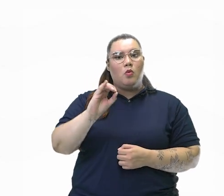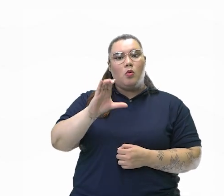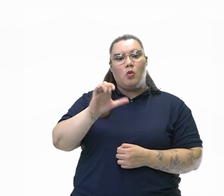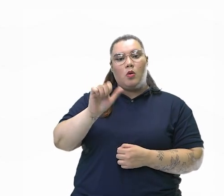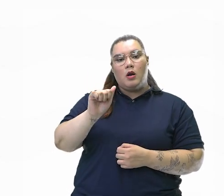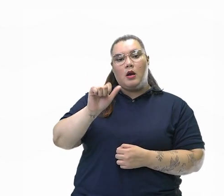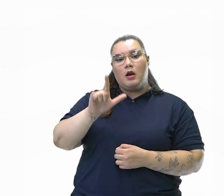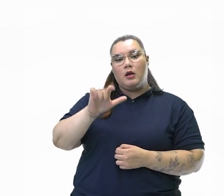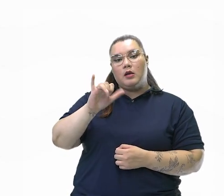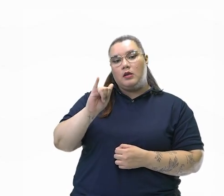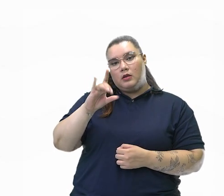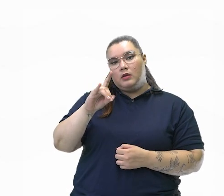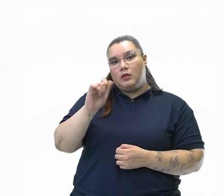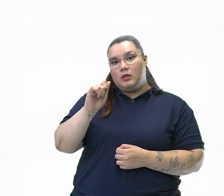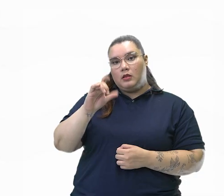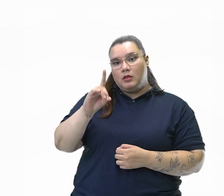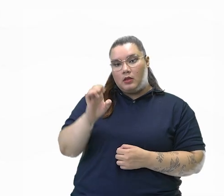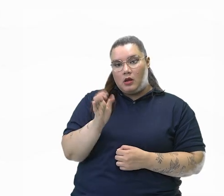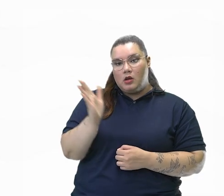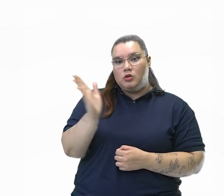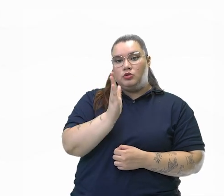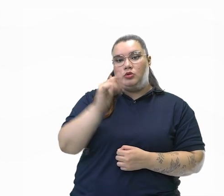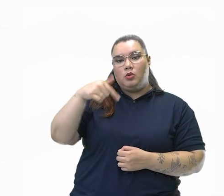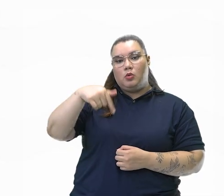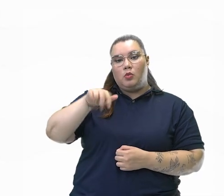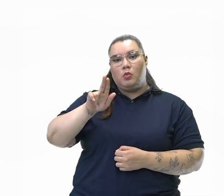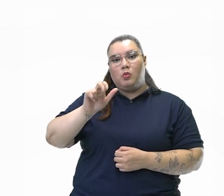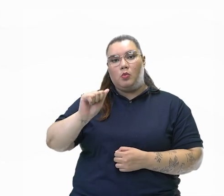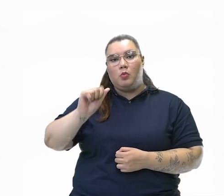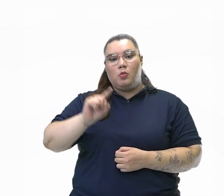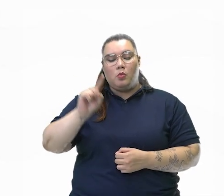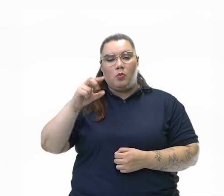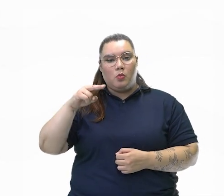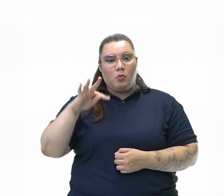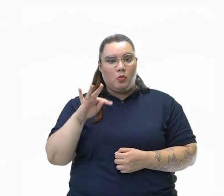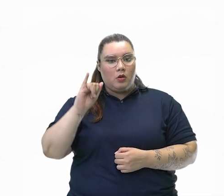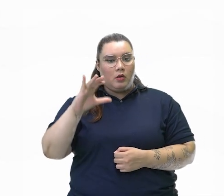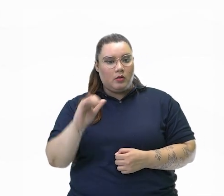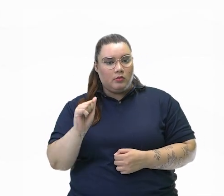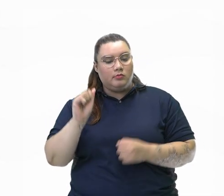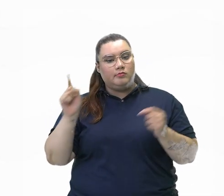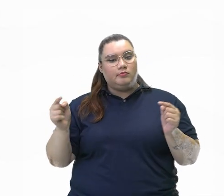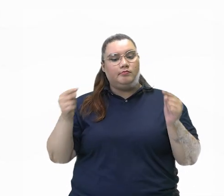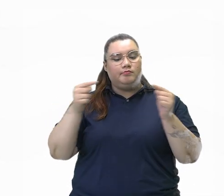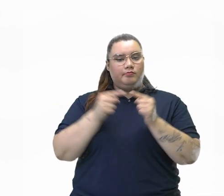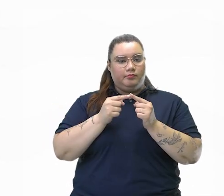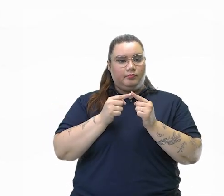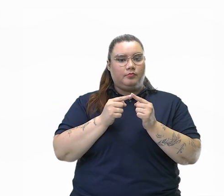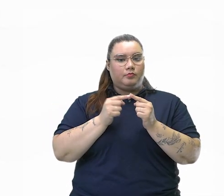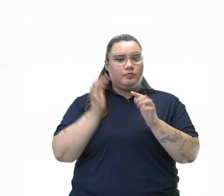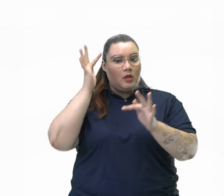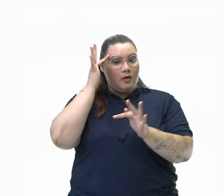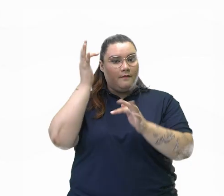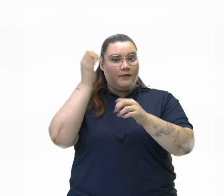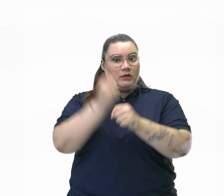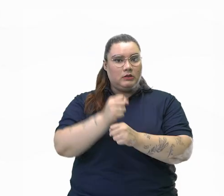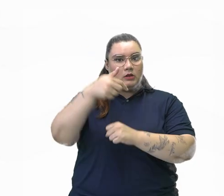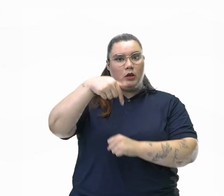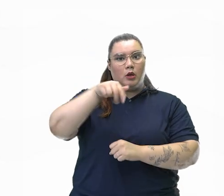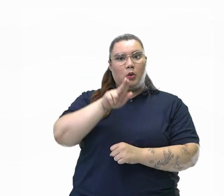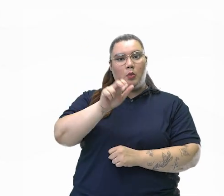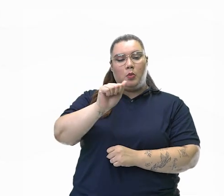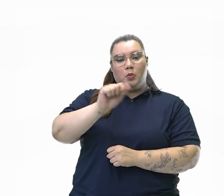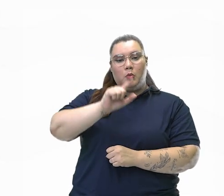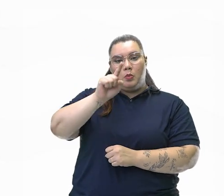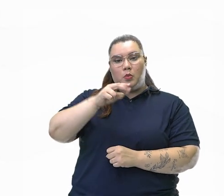mais filosófico, né? Por isso é discutido pela filosofia da física. Esse problema diz o seguinte, olha, a